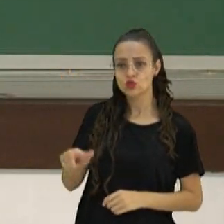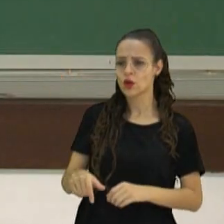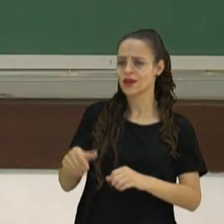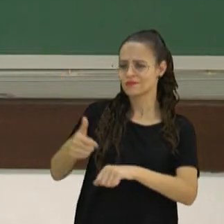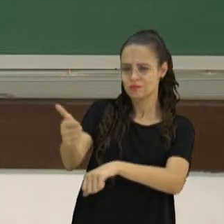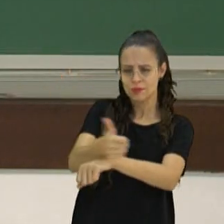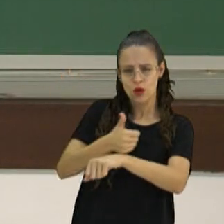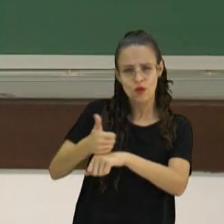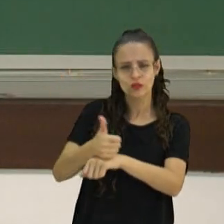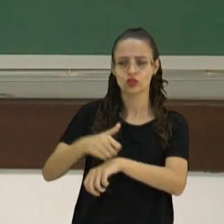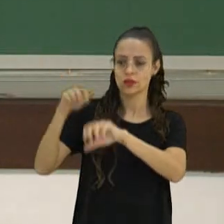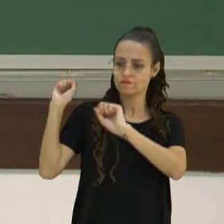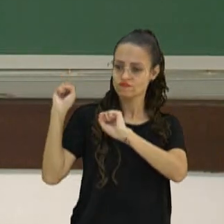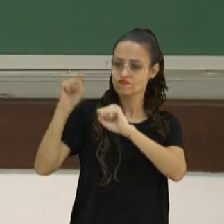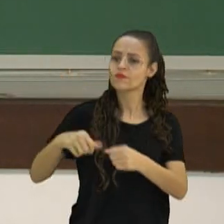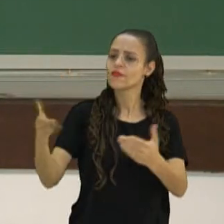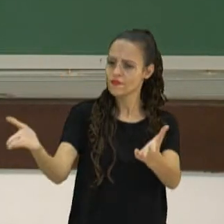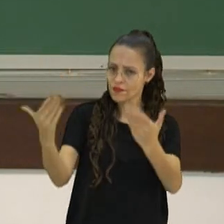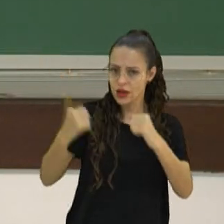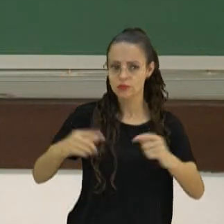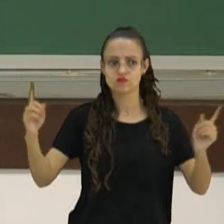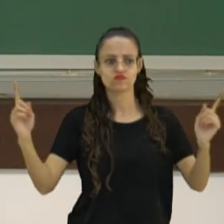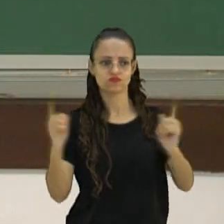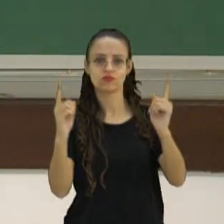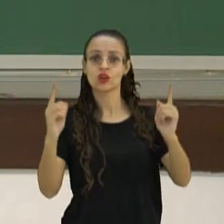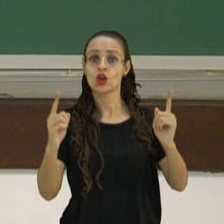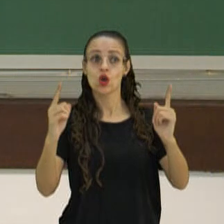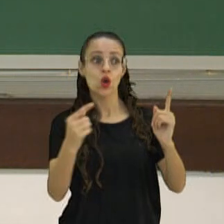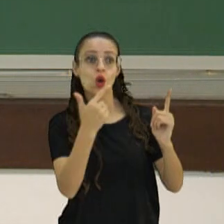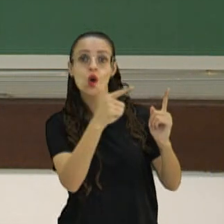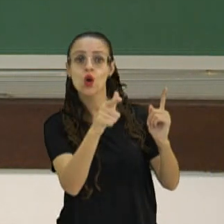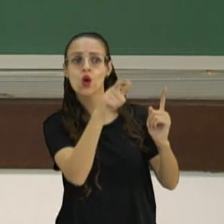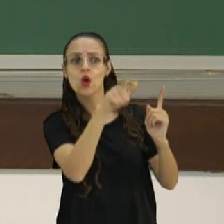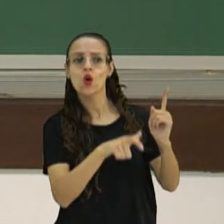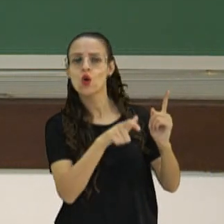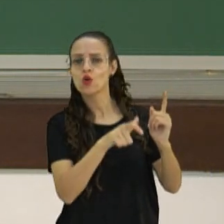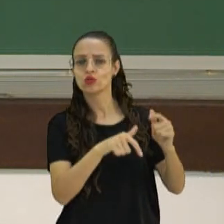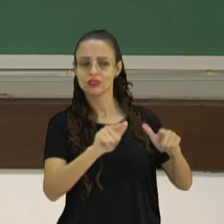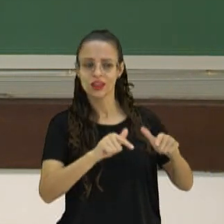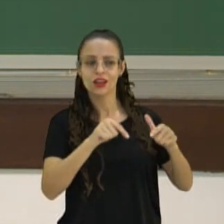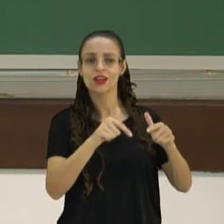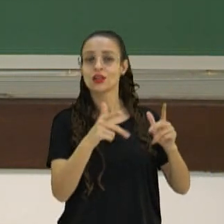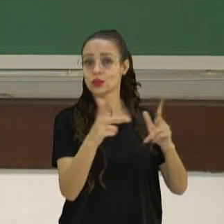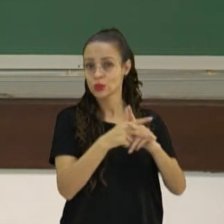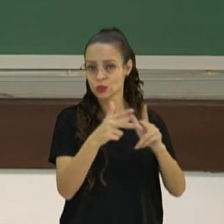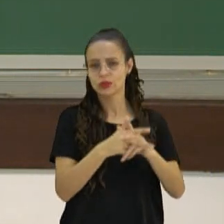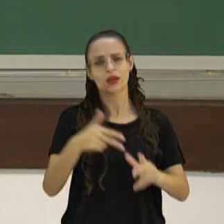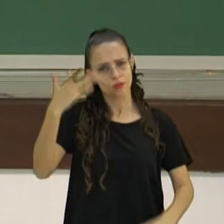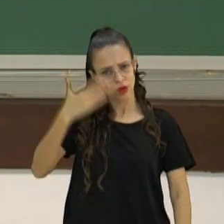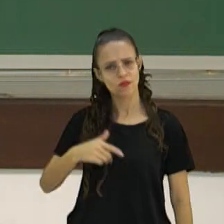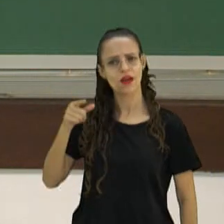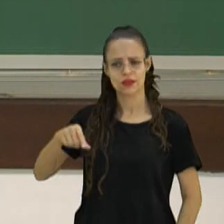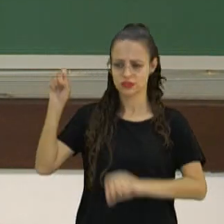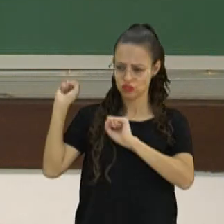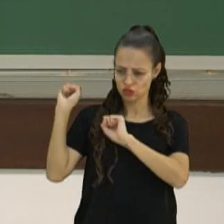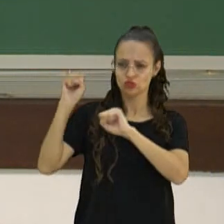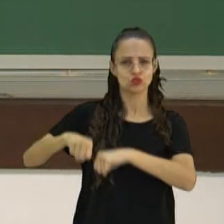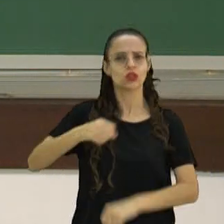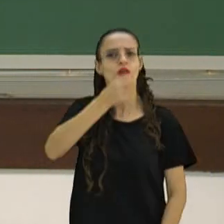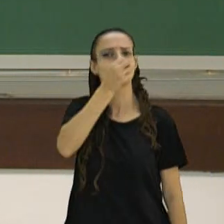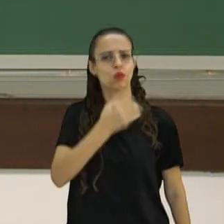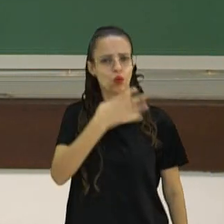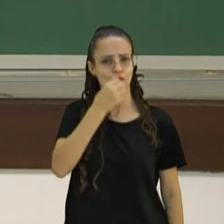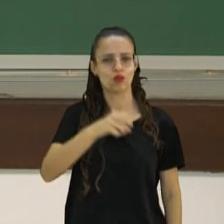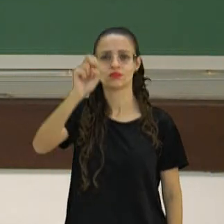jiu-jitsu e colocavam esses atletas lutar contra outras modalidades de luta, né? E assim provar que o jiu-jitsu era muito